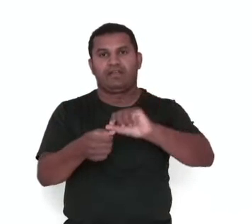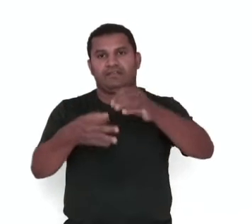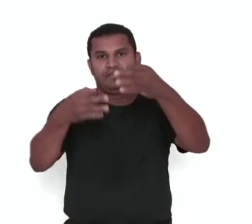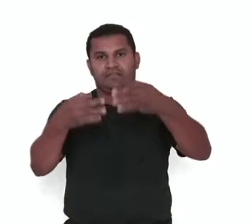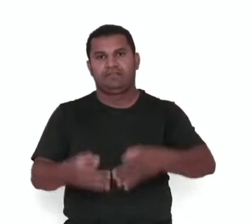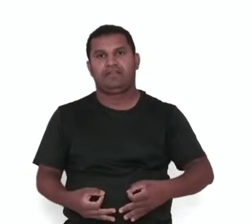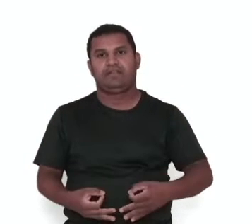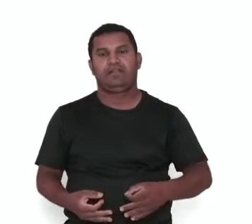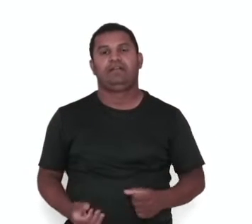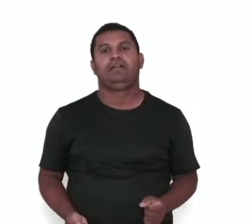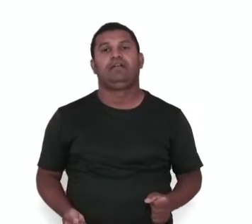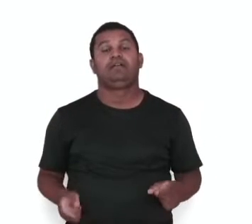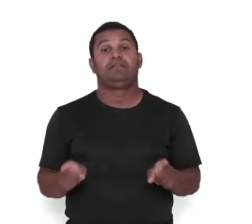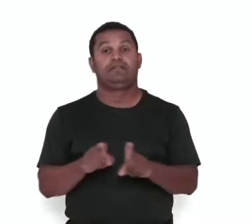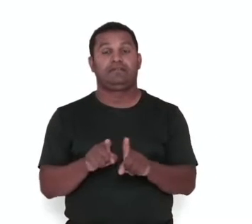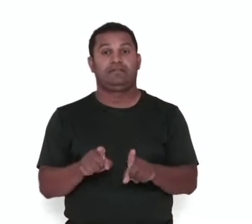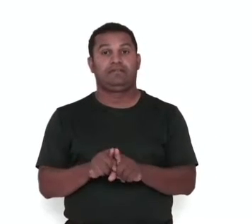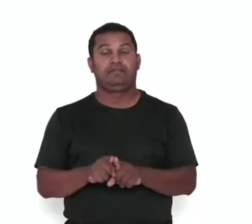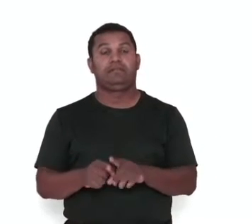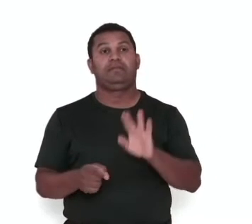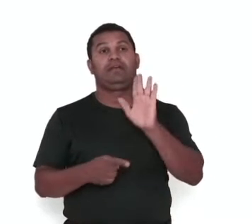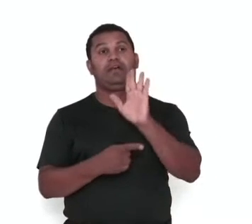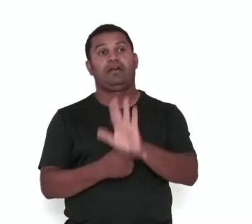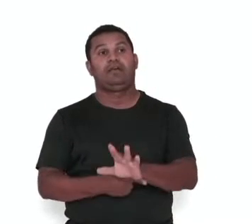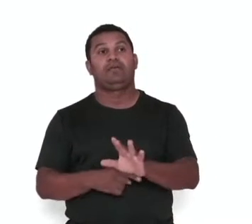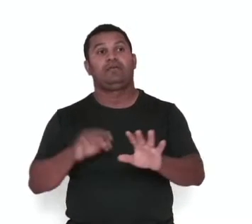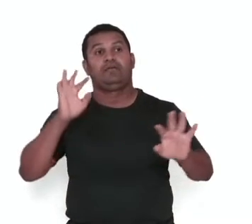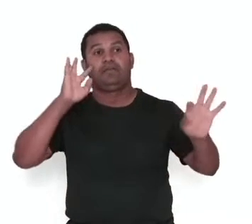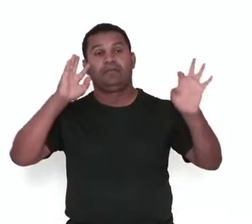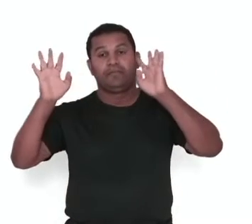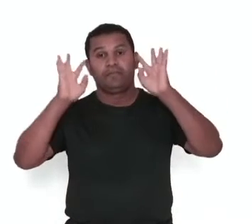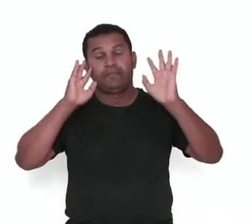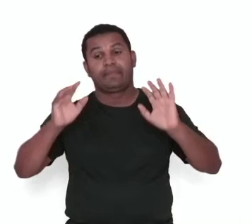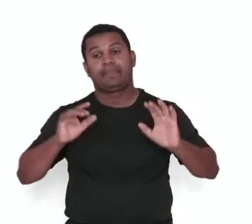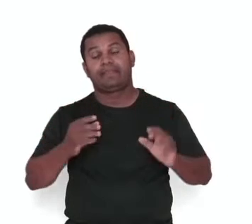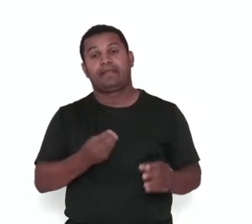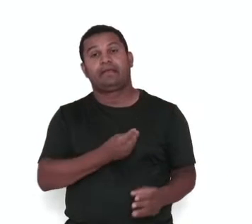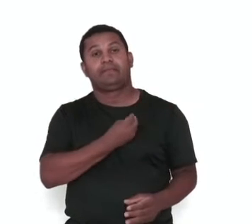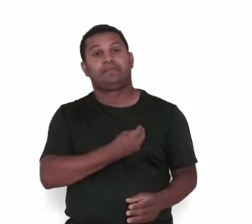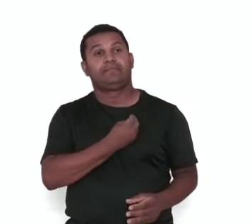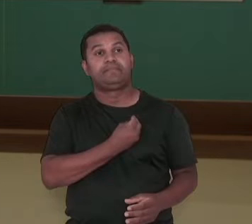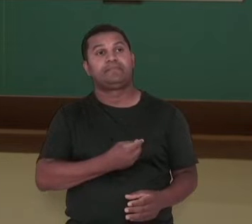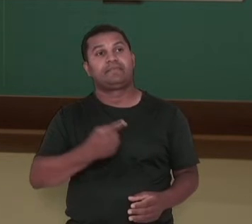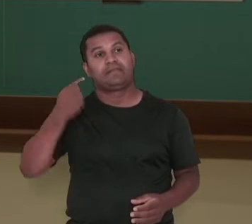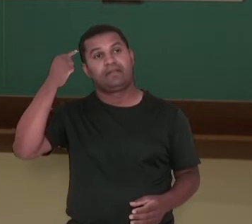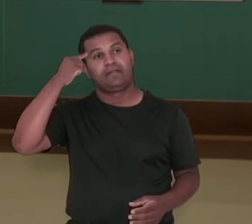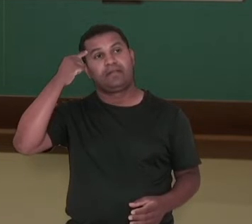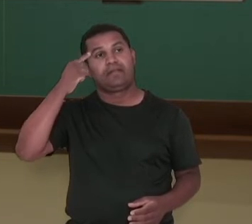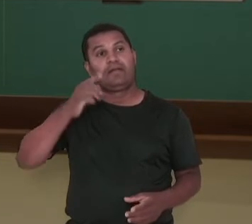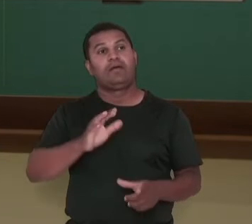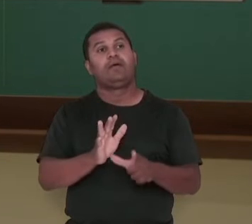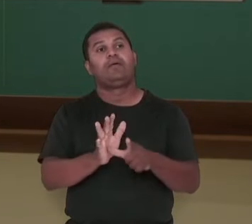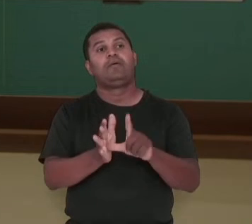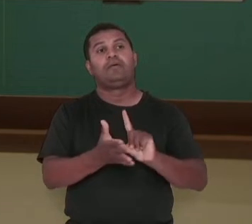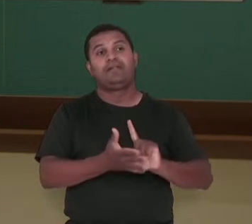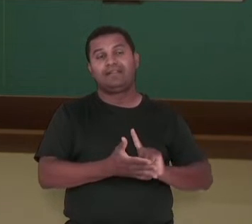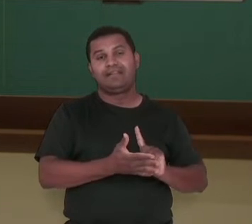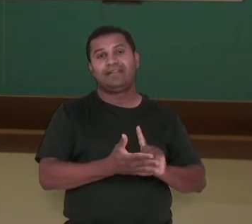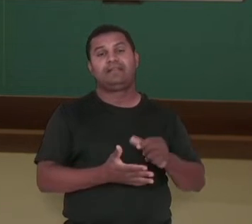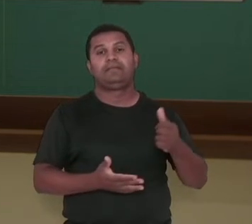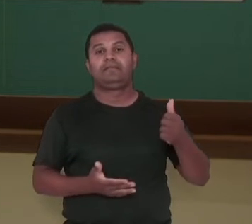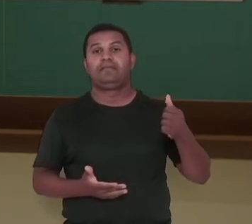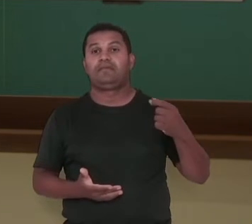nossas ações. A ponte alternativa que não corresponde a uma frase que demonstra proatividade. Letra